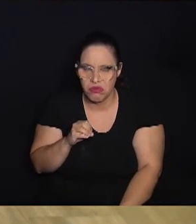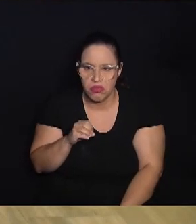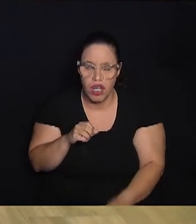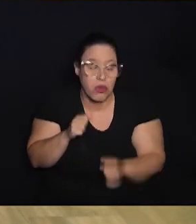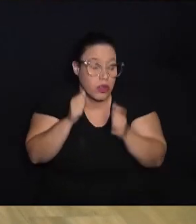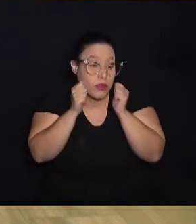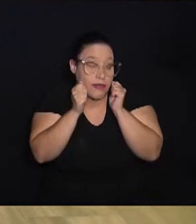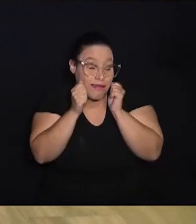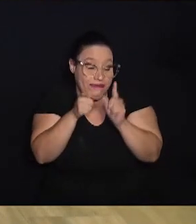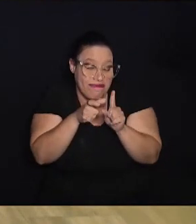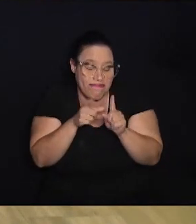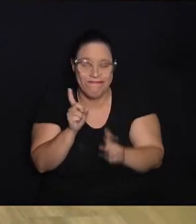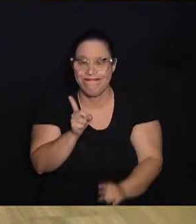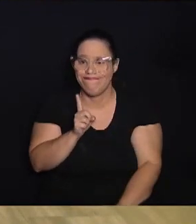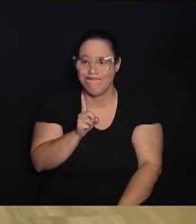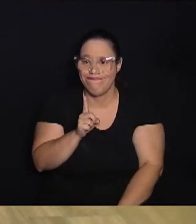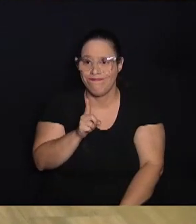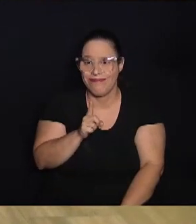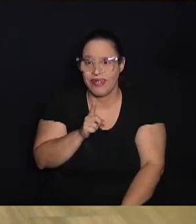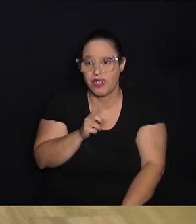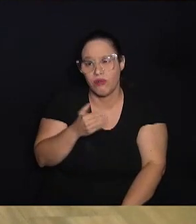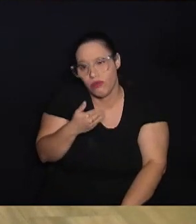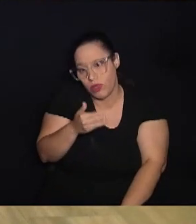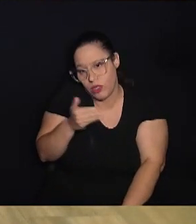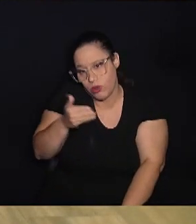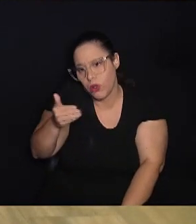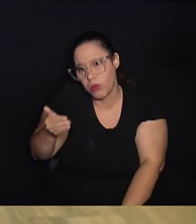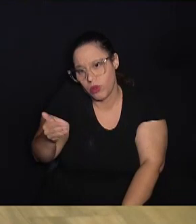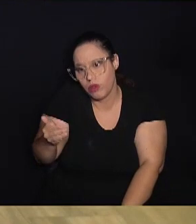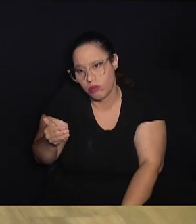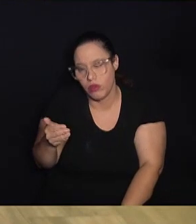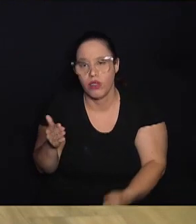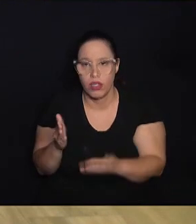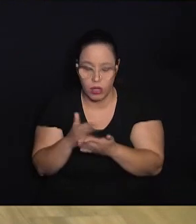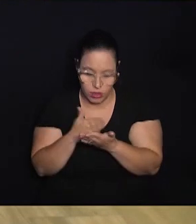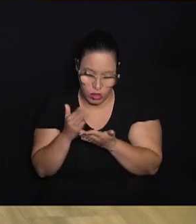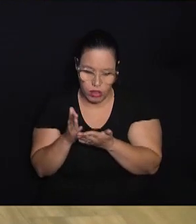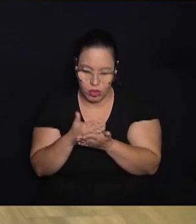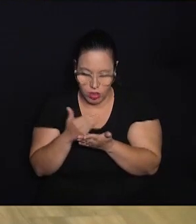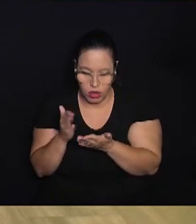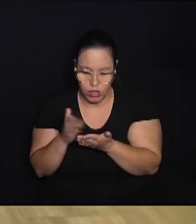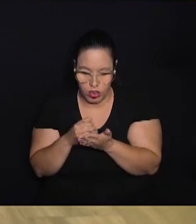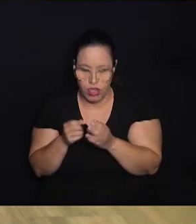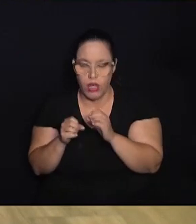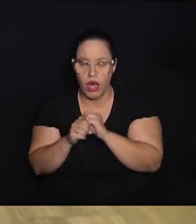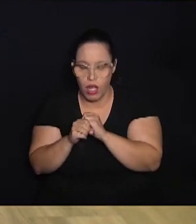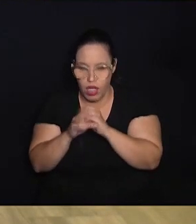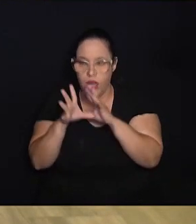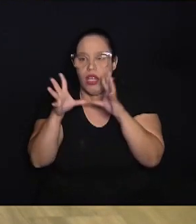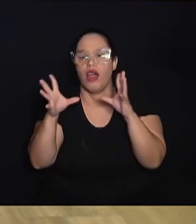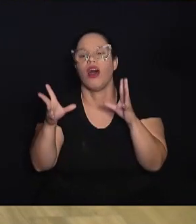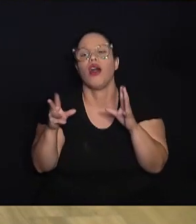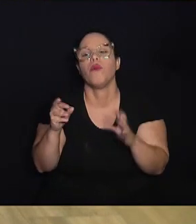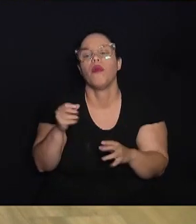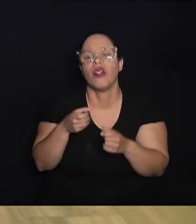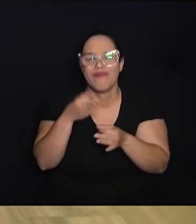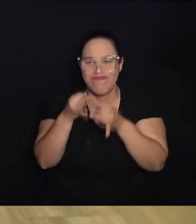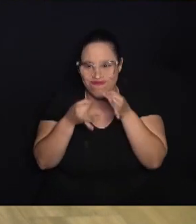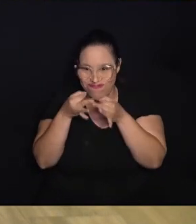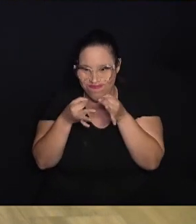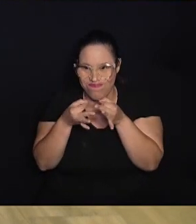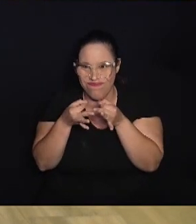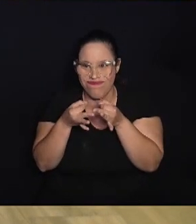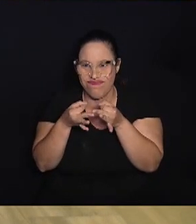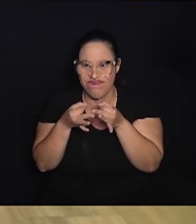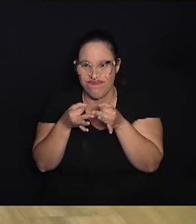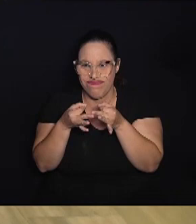ela Uhum Então não tinha como prosseguir então se você reler essa história hoje claramente aí ele faz toda uma crítica na história né porque as pessoas também